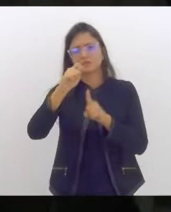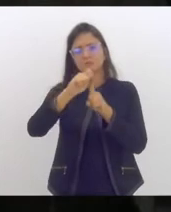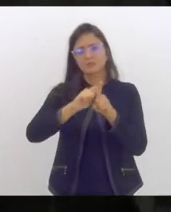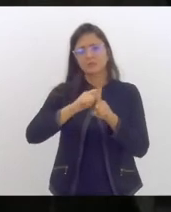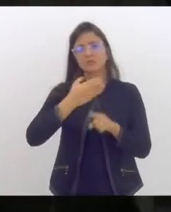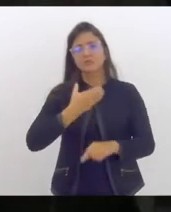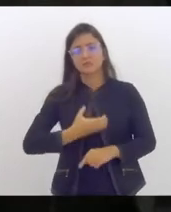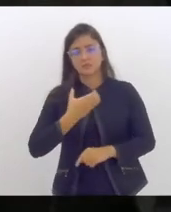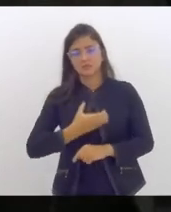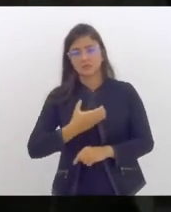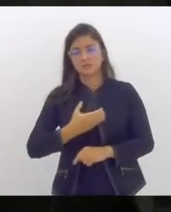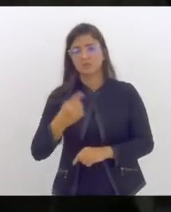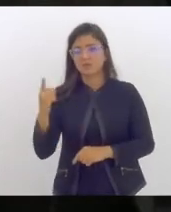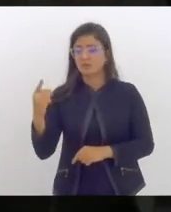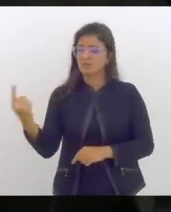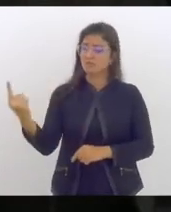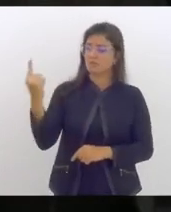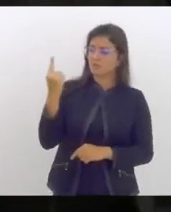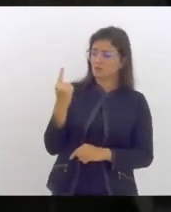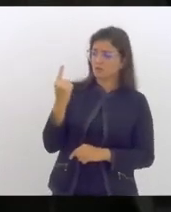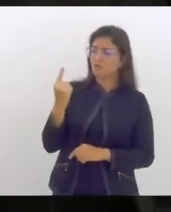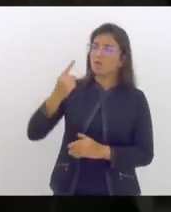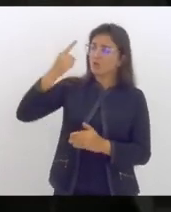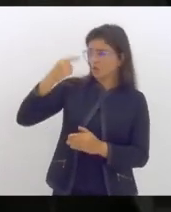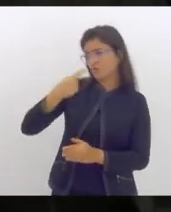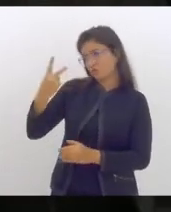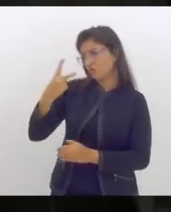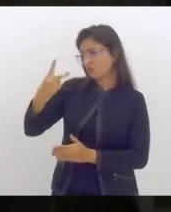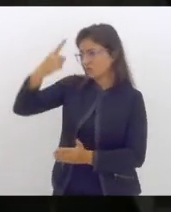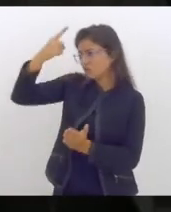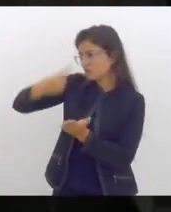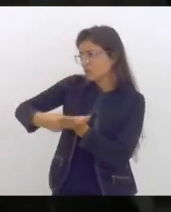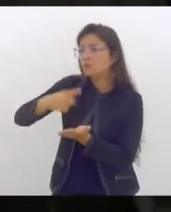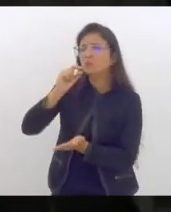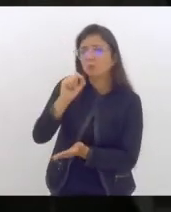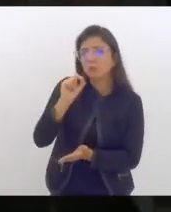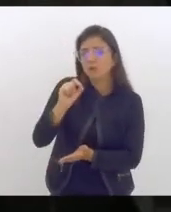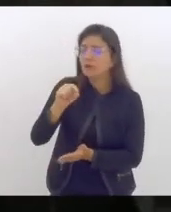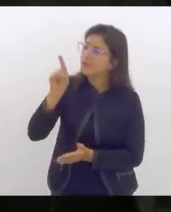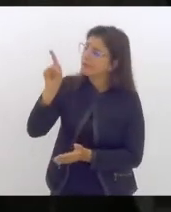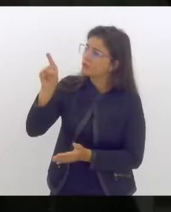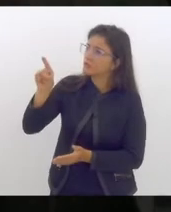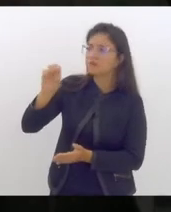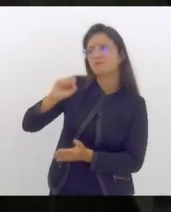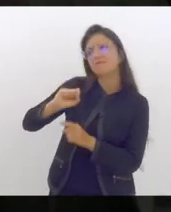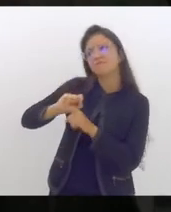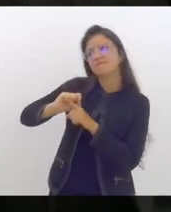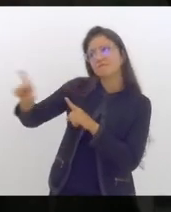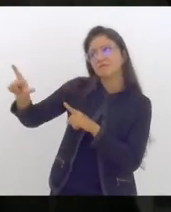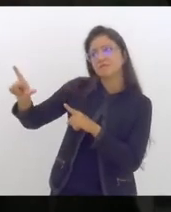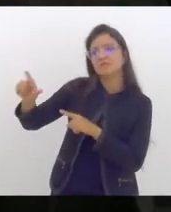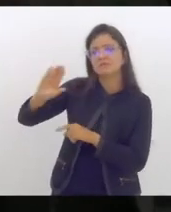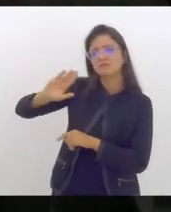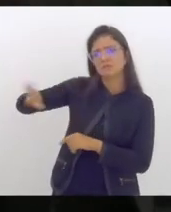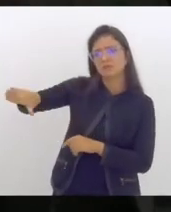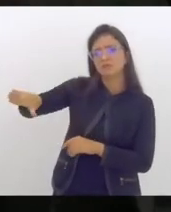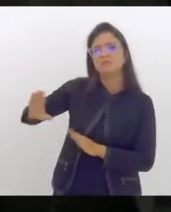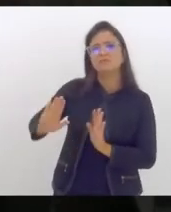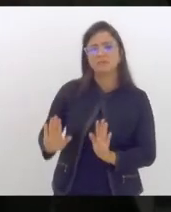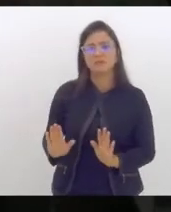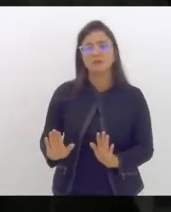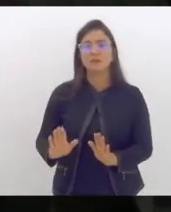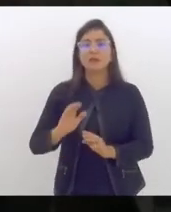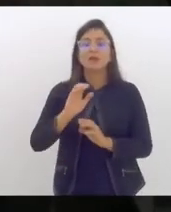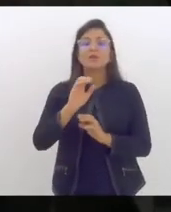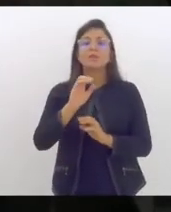combinamos que ele seria exonerado do meu gabinete. Exonerado em dezembro de